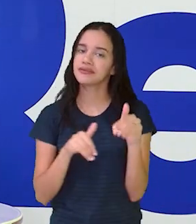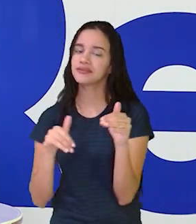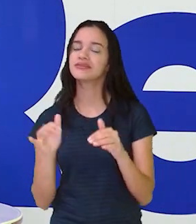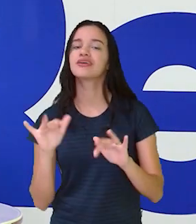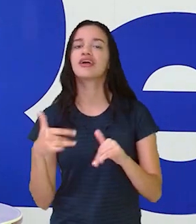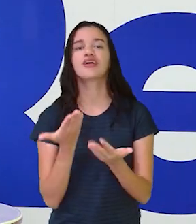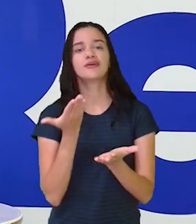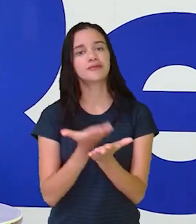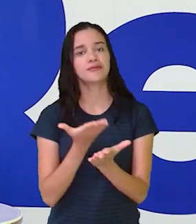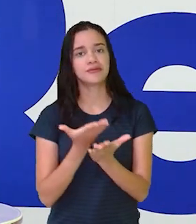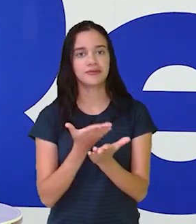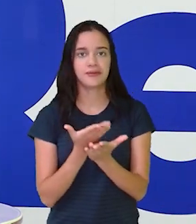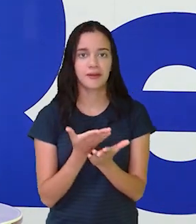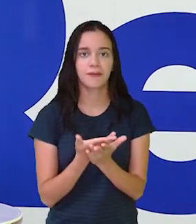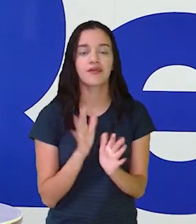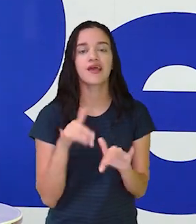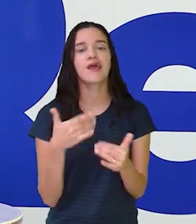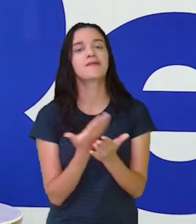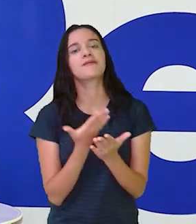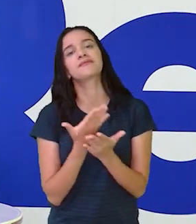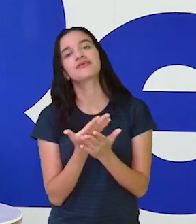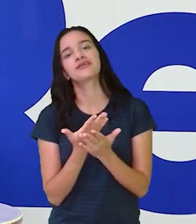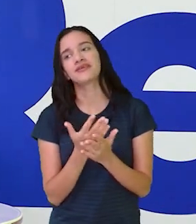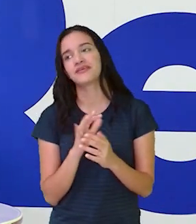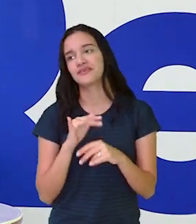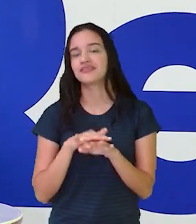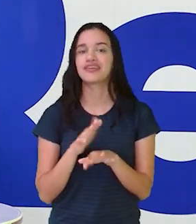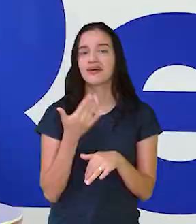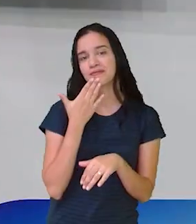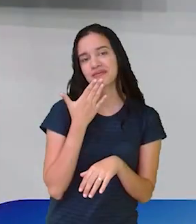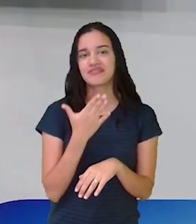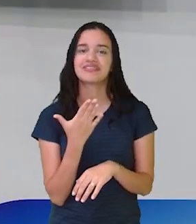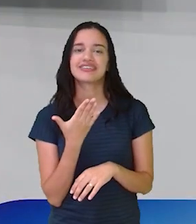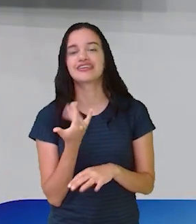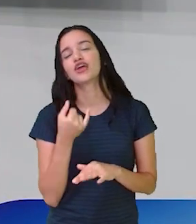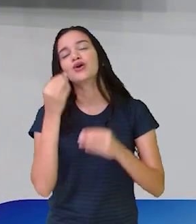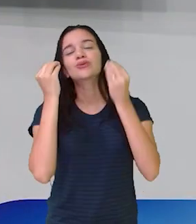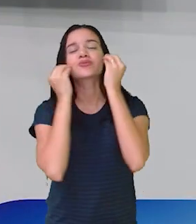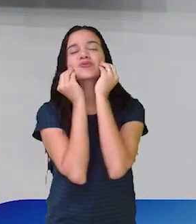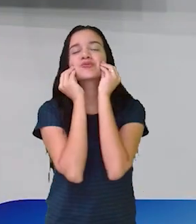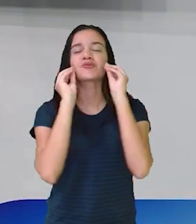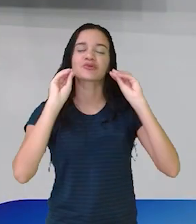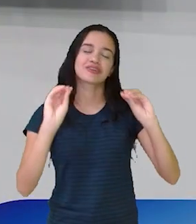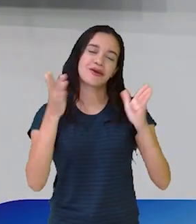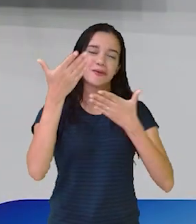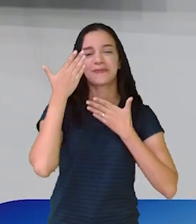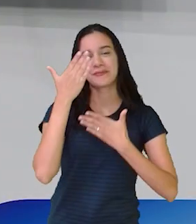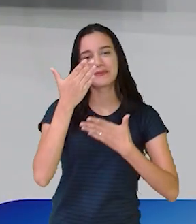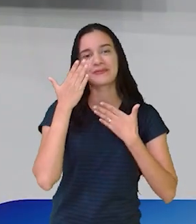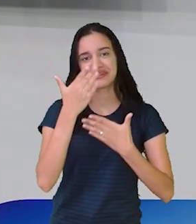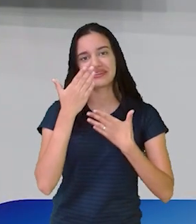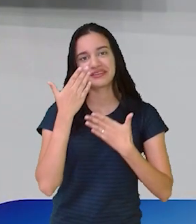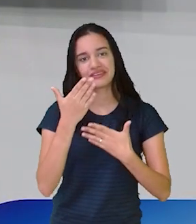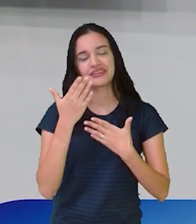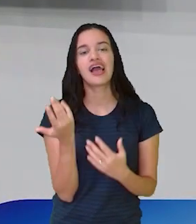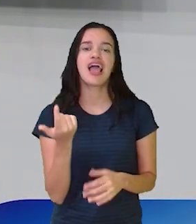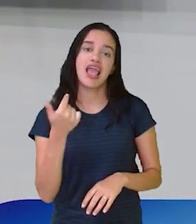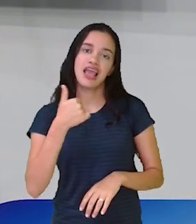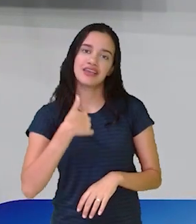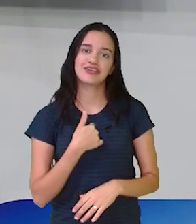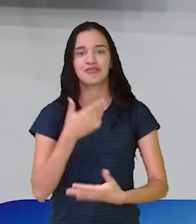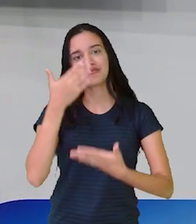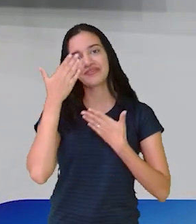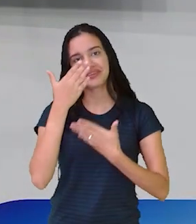no meio da aula ele colocou aqui, essa é minha aula favorita. Olha aí, um beijo, muito obrigada. E eu vou